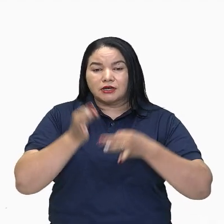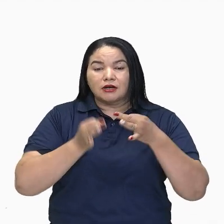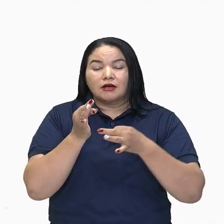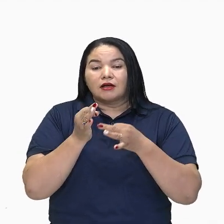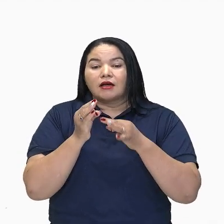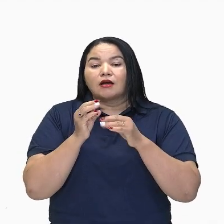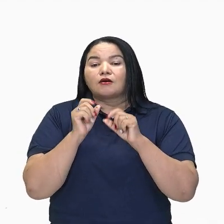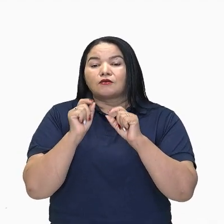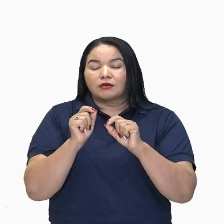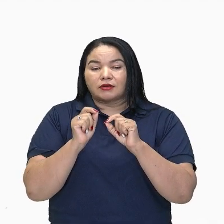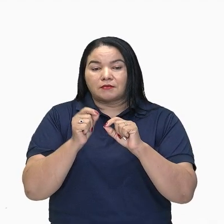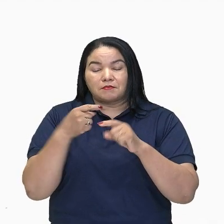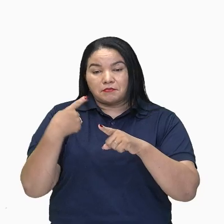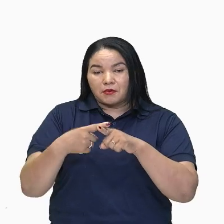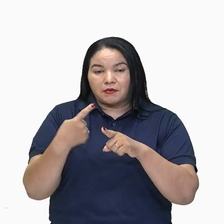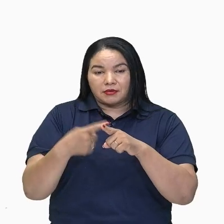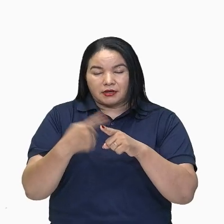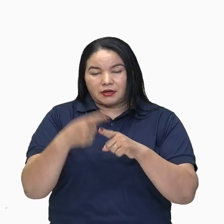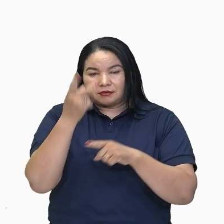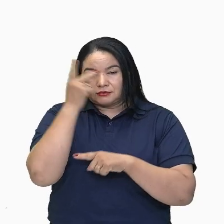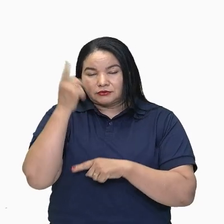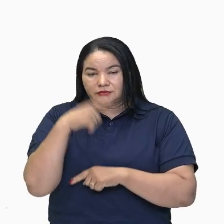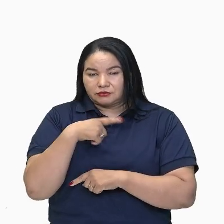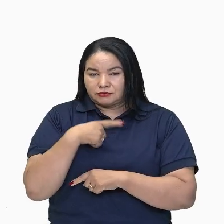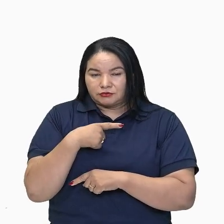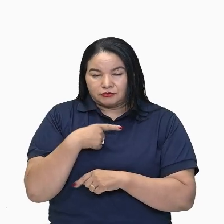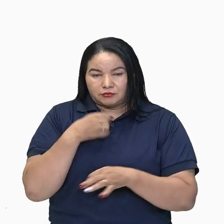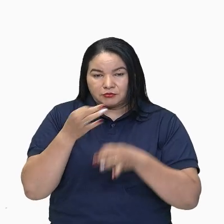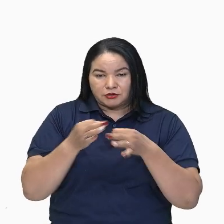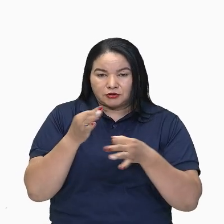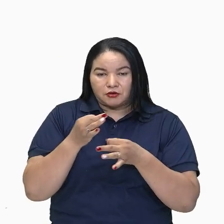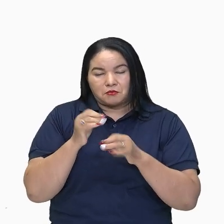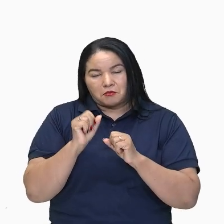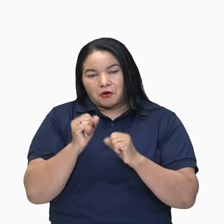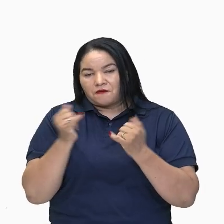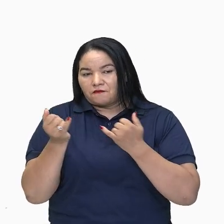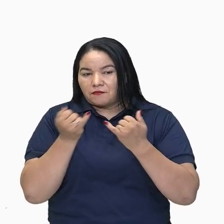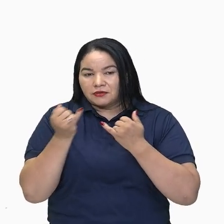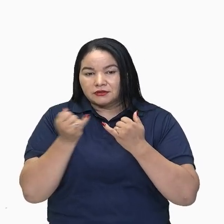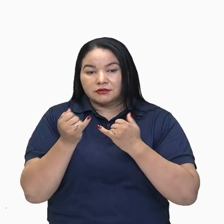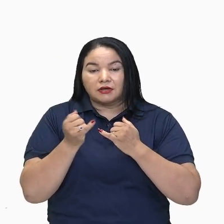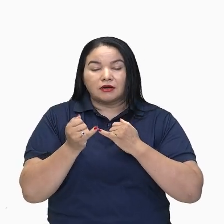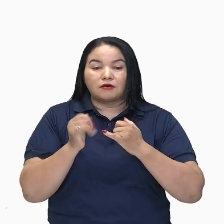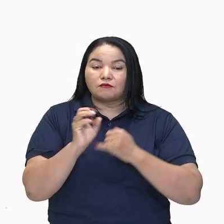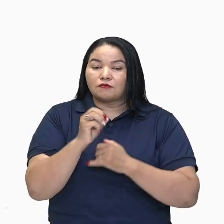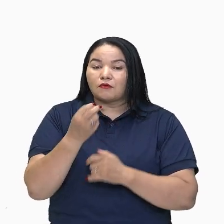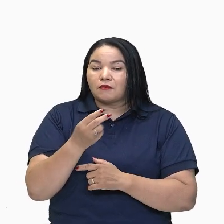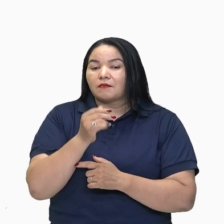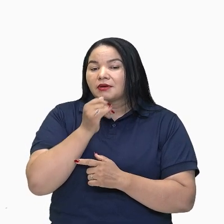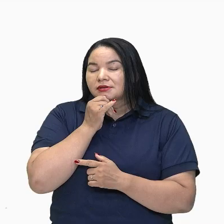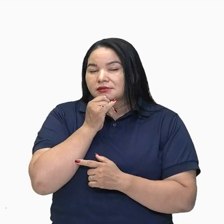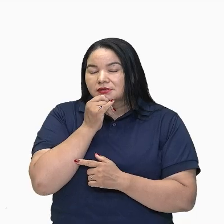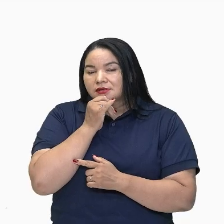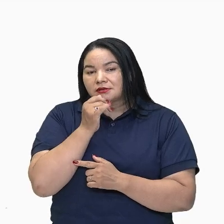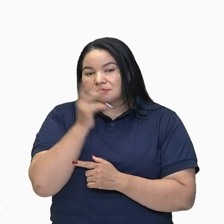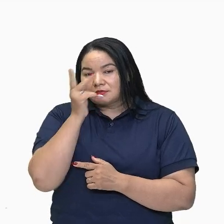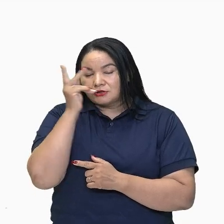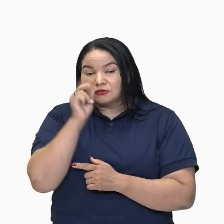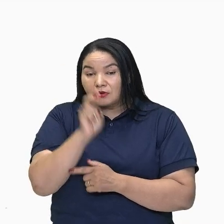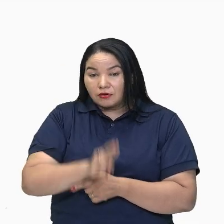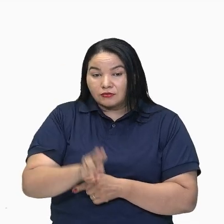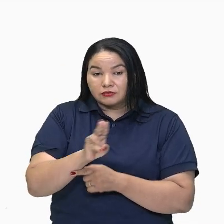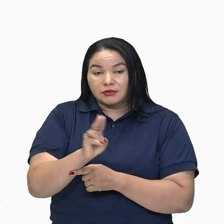alguém ter uma opinião. São as informações, dados, exemplos que as pessoas usam, ou seja, que a pessoa usa